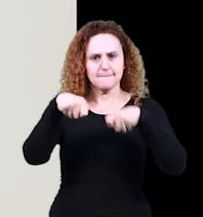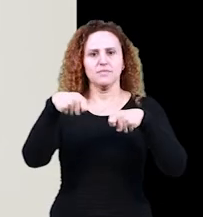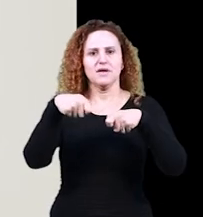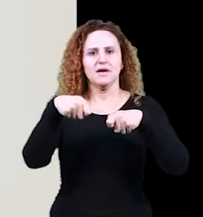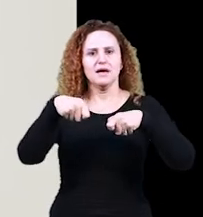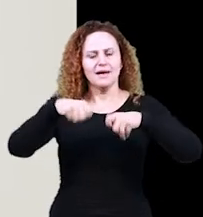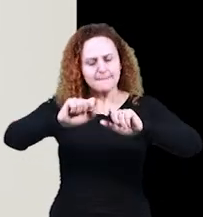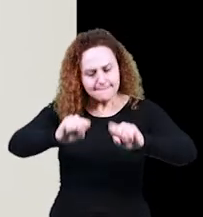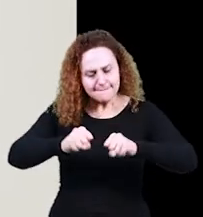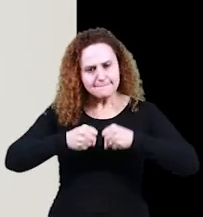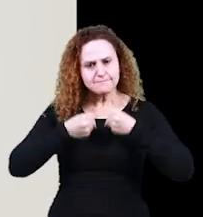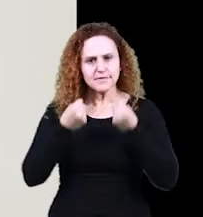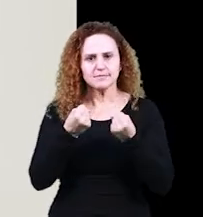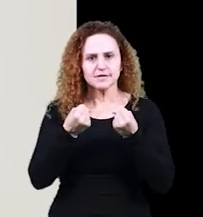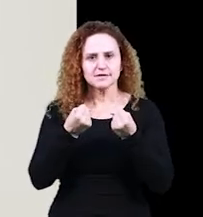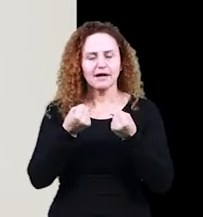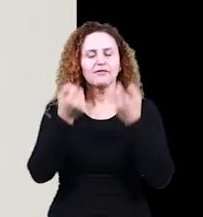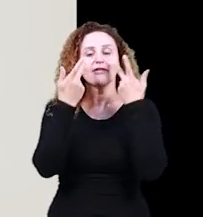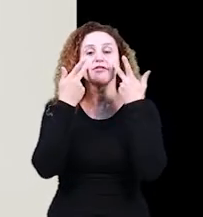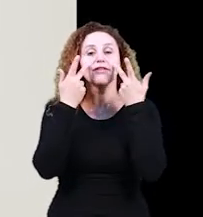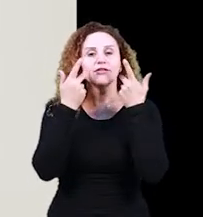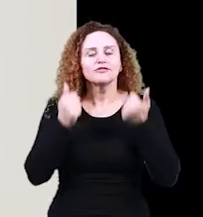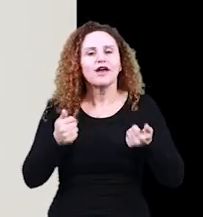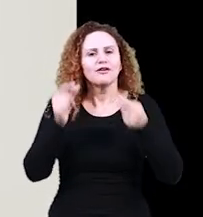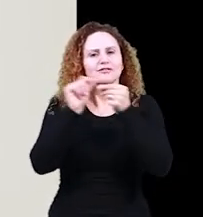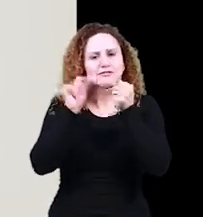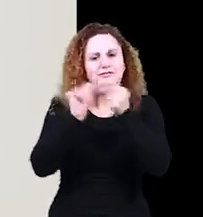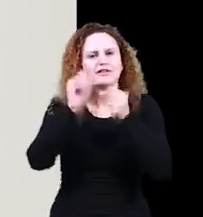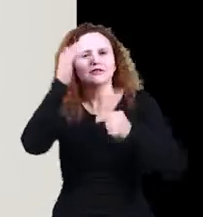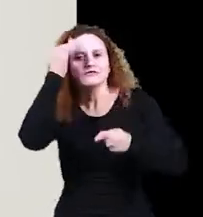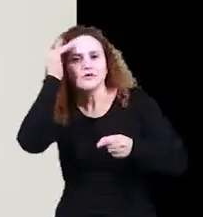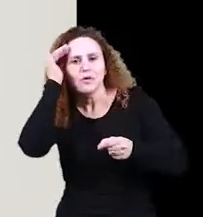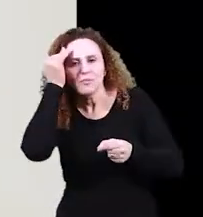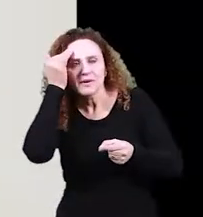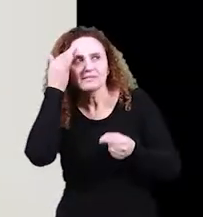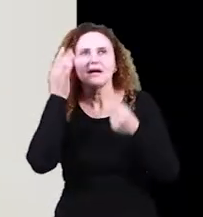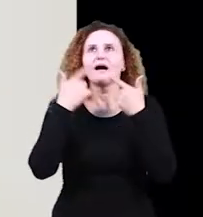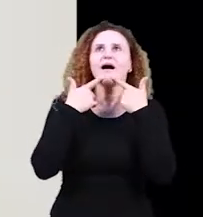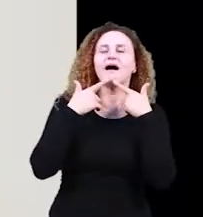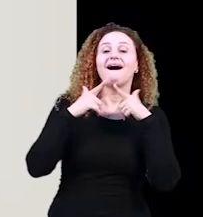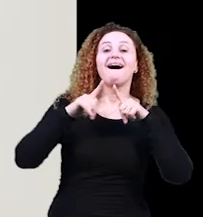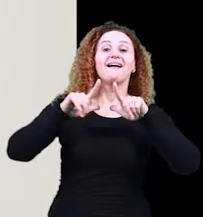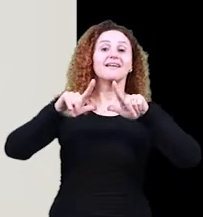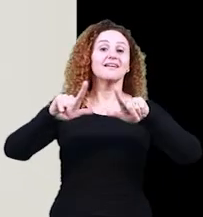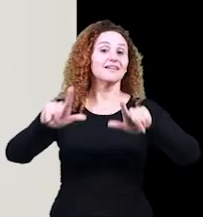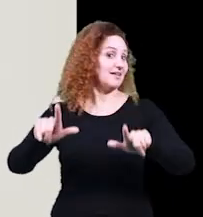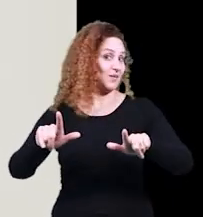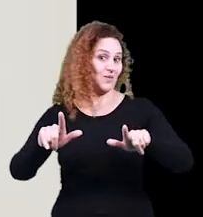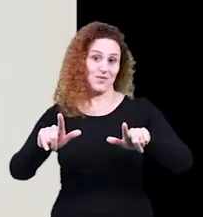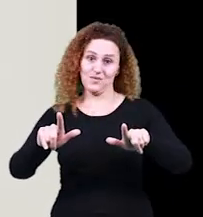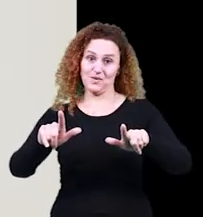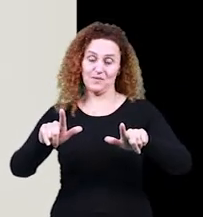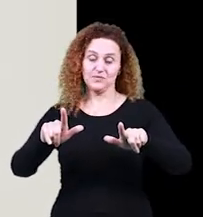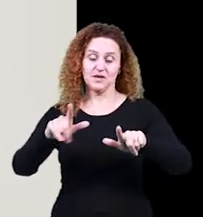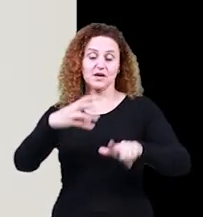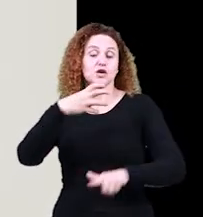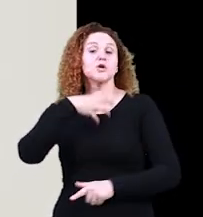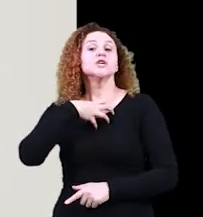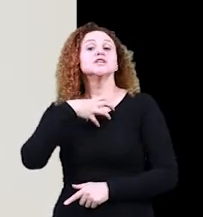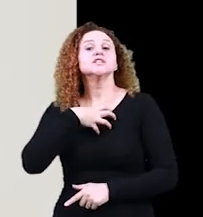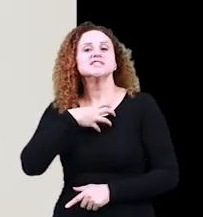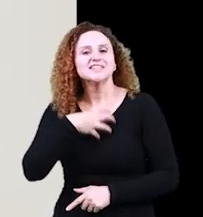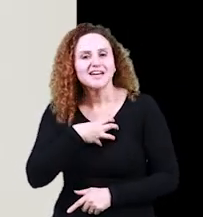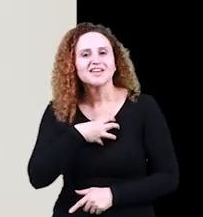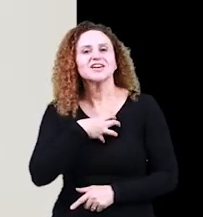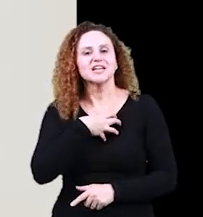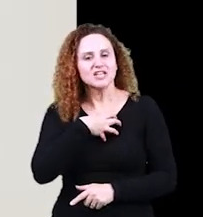essa capacidade natural inconsciente de produzir compreender as frases da língua e de diferenciar pela